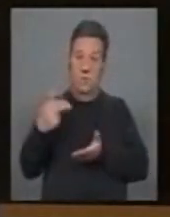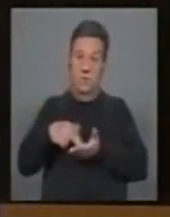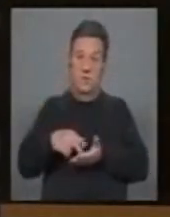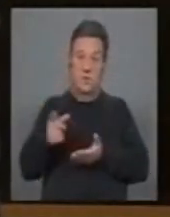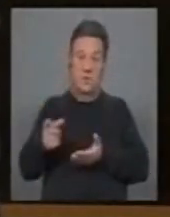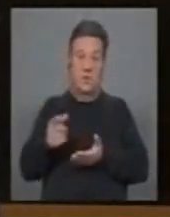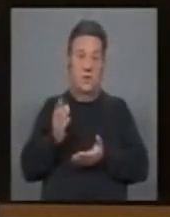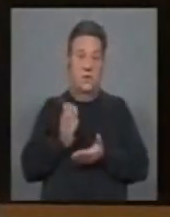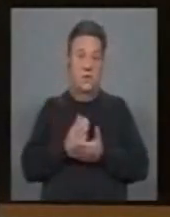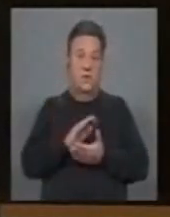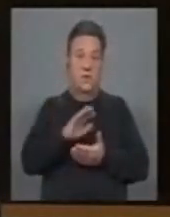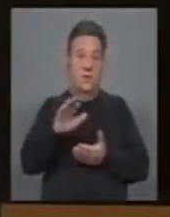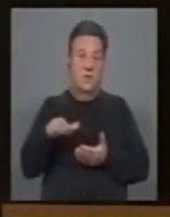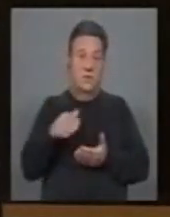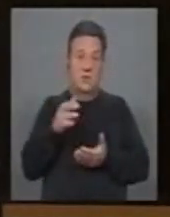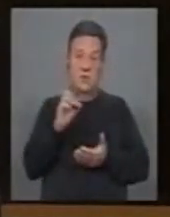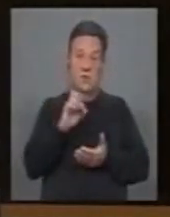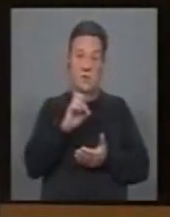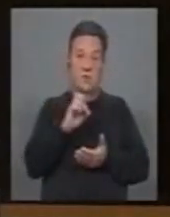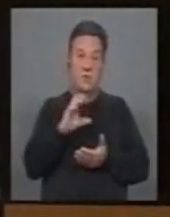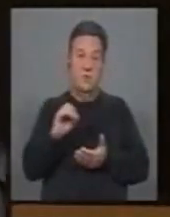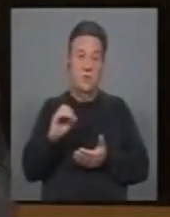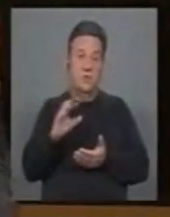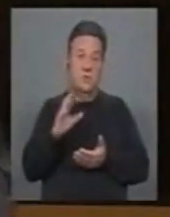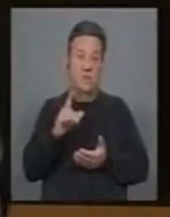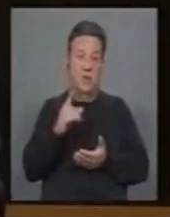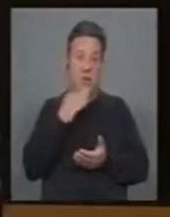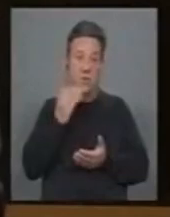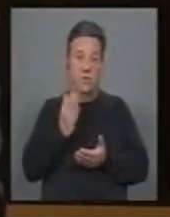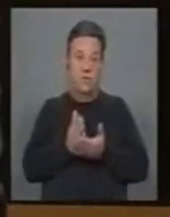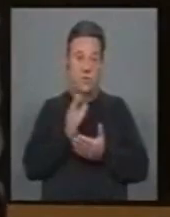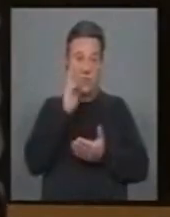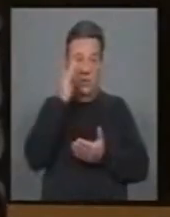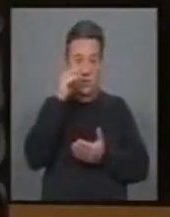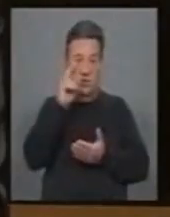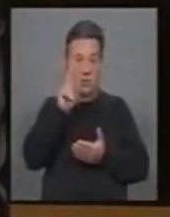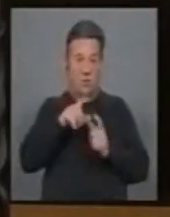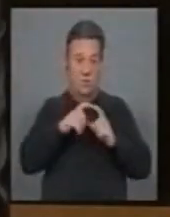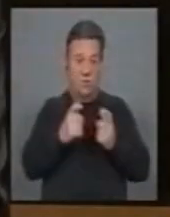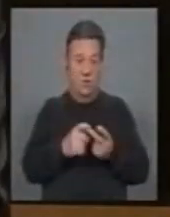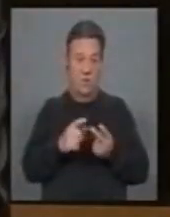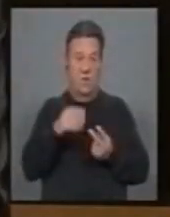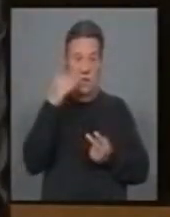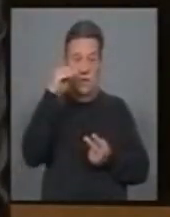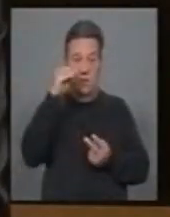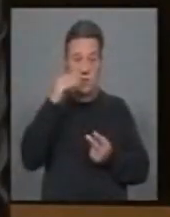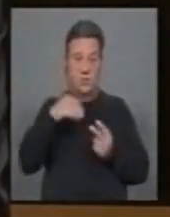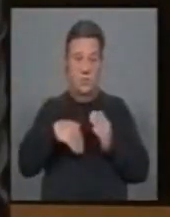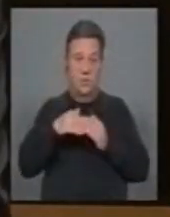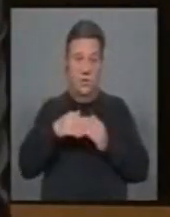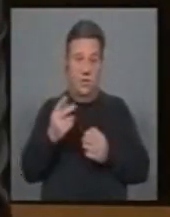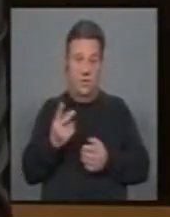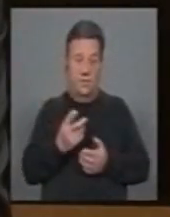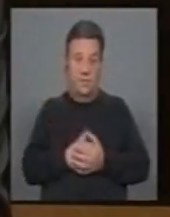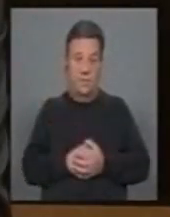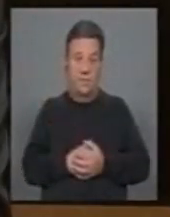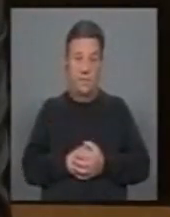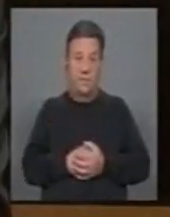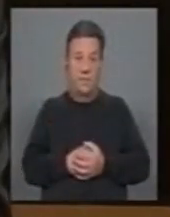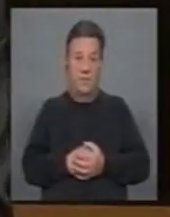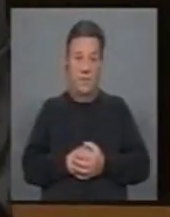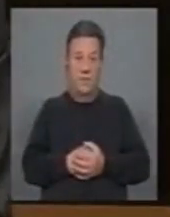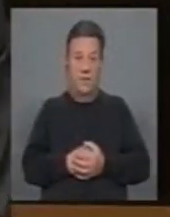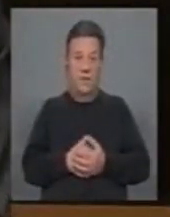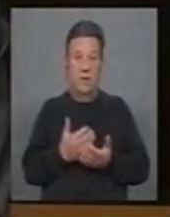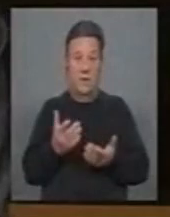presencial de cerca de 800 mil Lourdes entre o ensino secundário e o ensino e o ensino superior